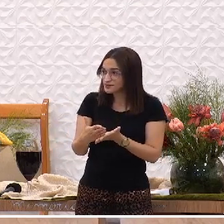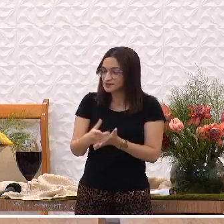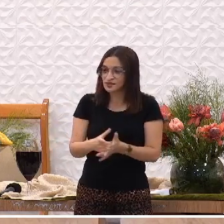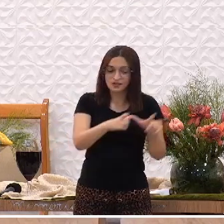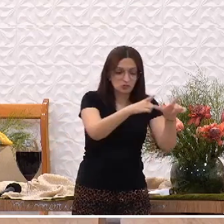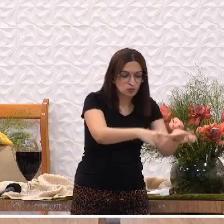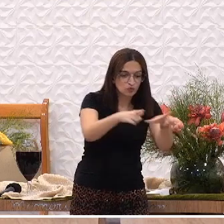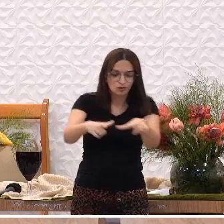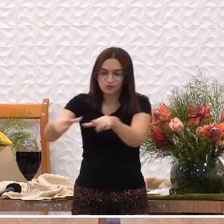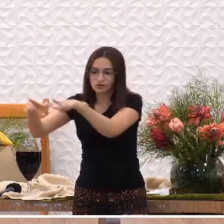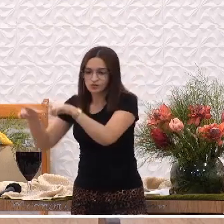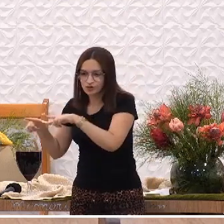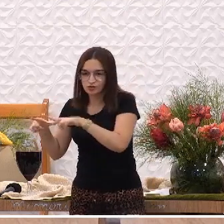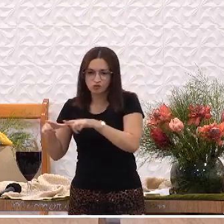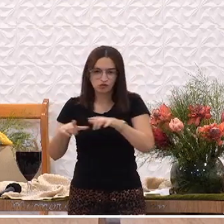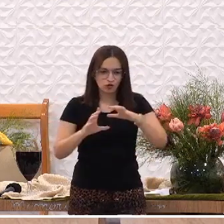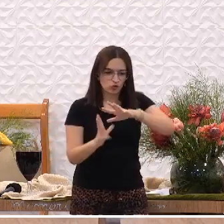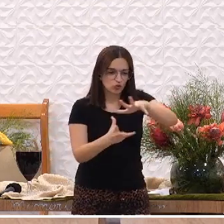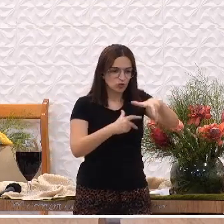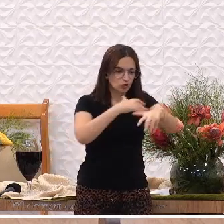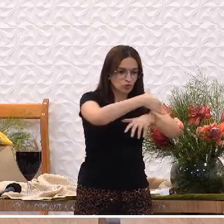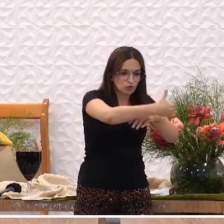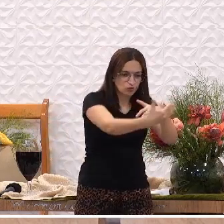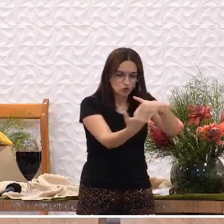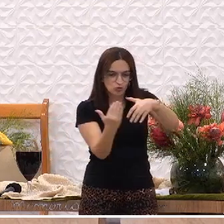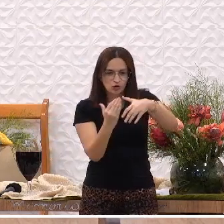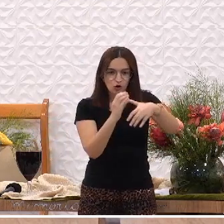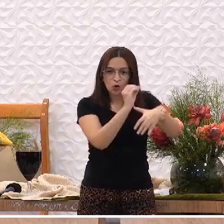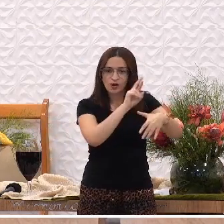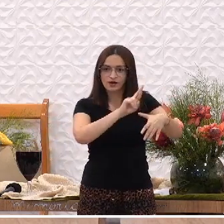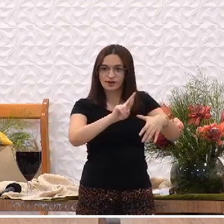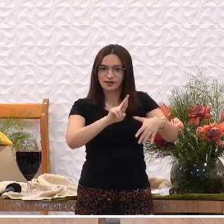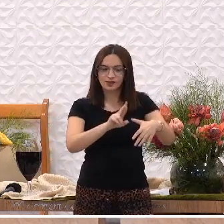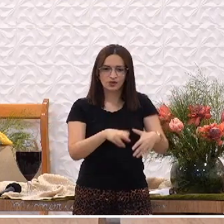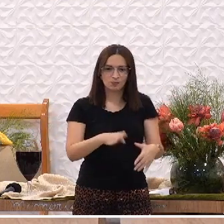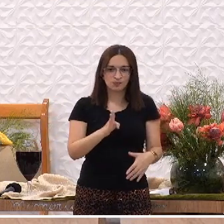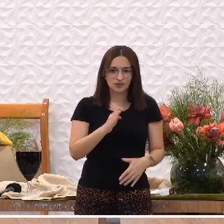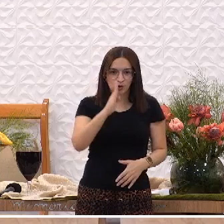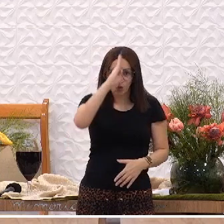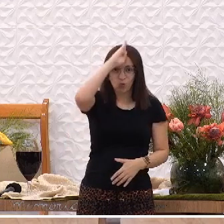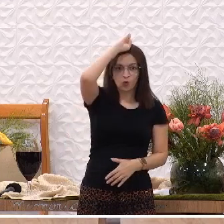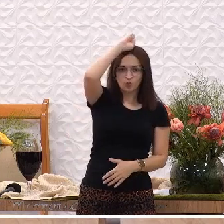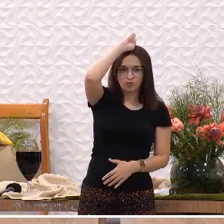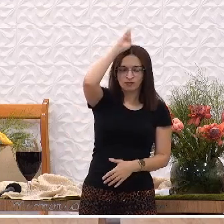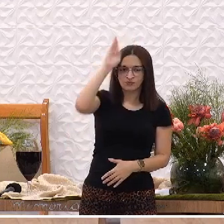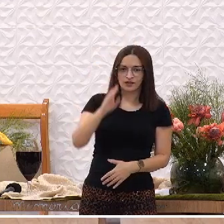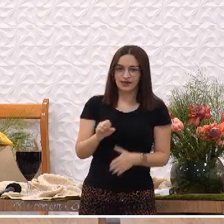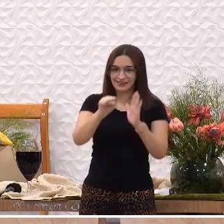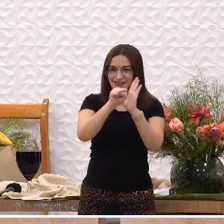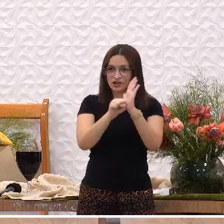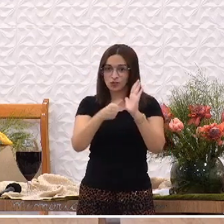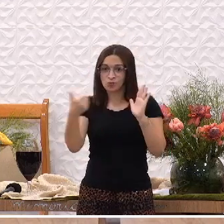principalmente no Oriente, e no Ocidente se concentrava principalmente em Roma. E aí teve a cisma do Oriente, no século XI. E aí